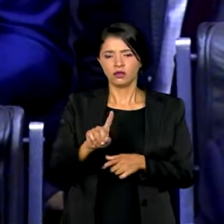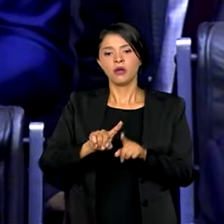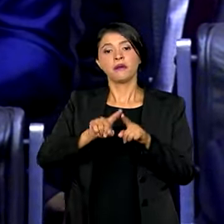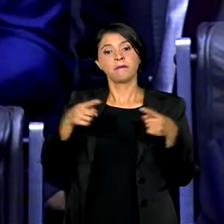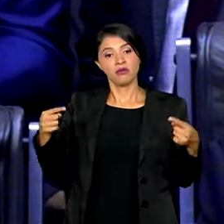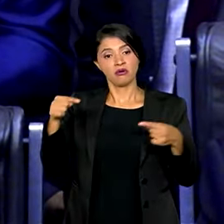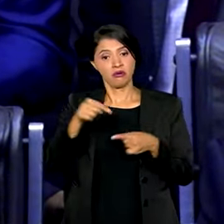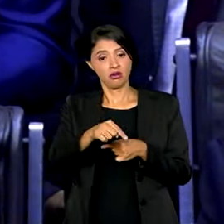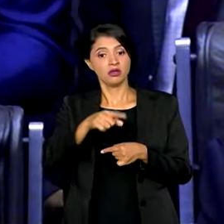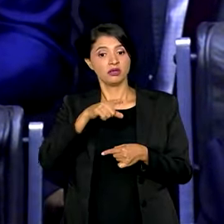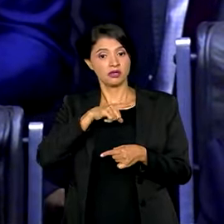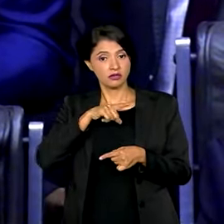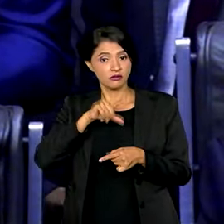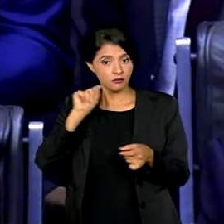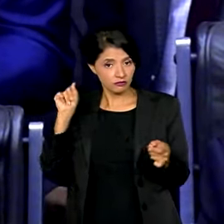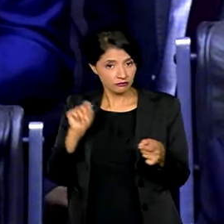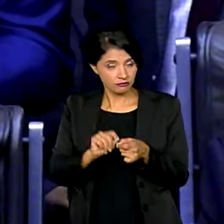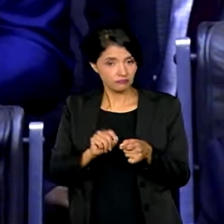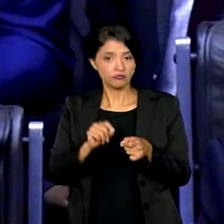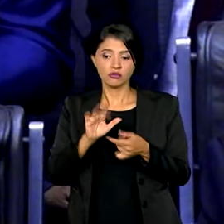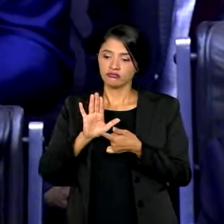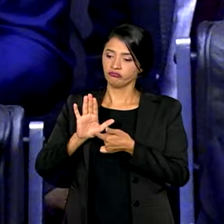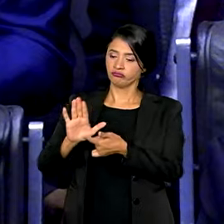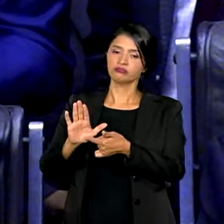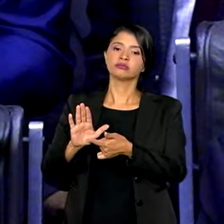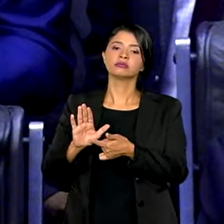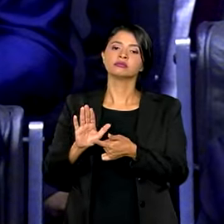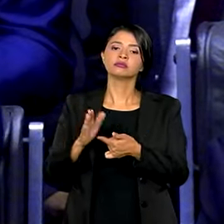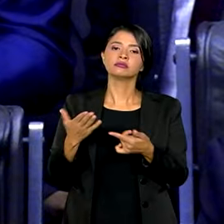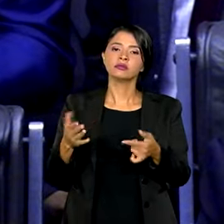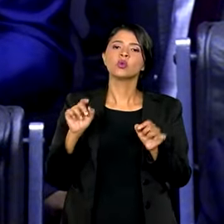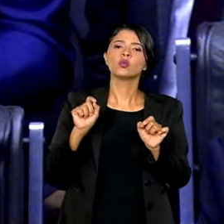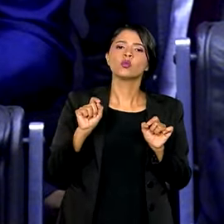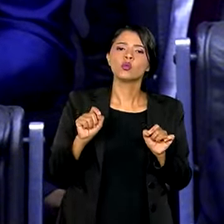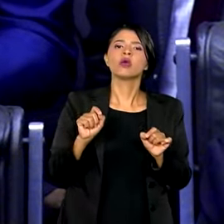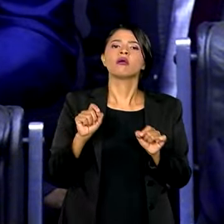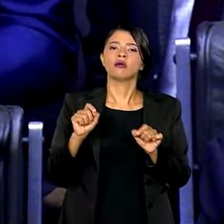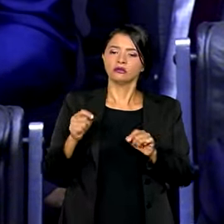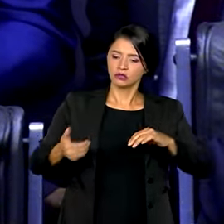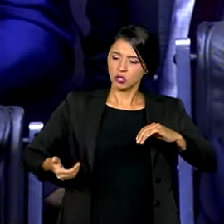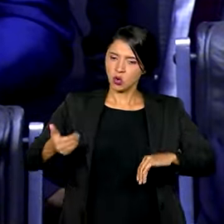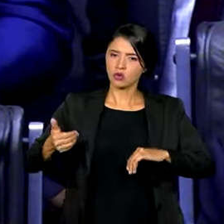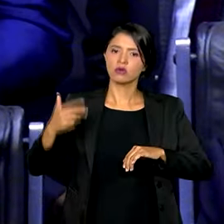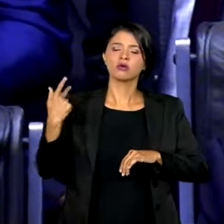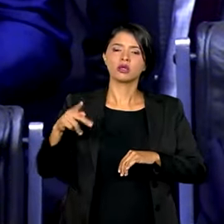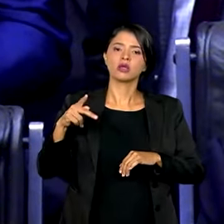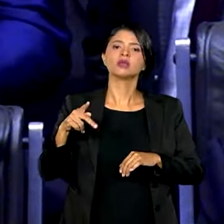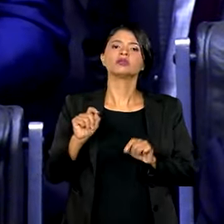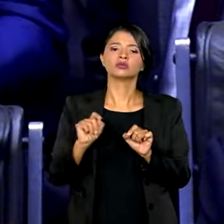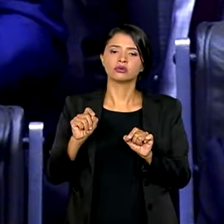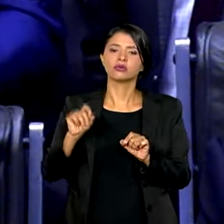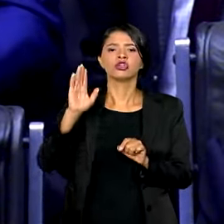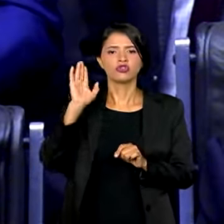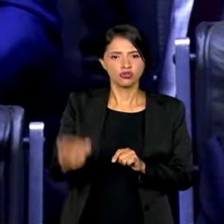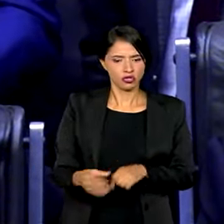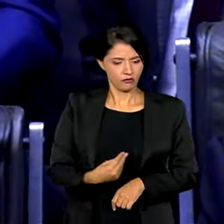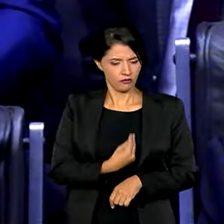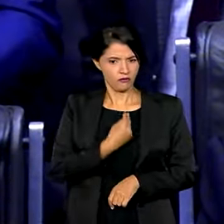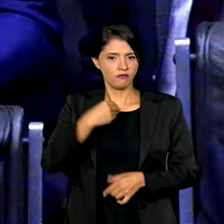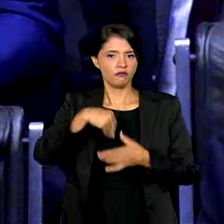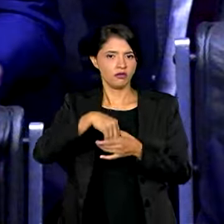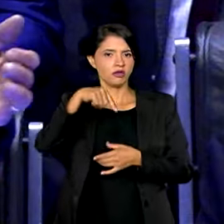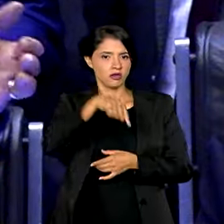ela foi a demonstração de que esse Congresso Nacional, e eu já vivi aqui